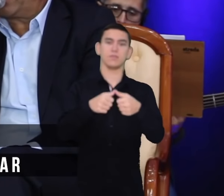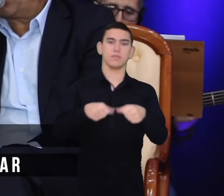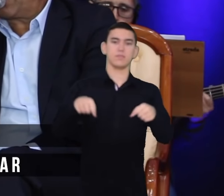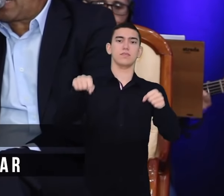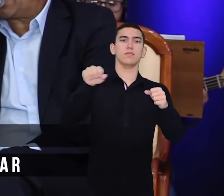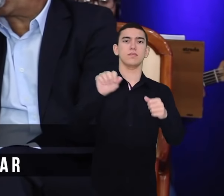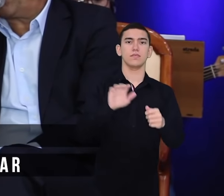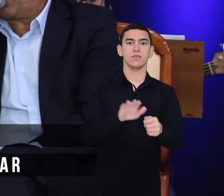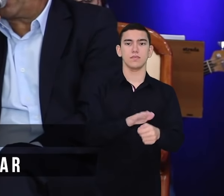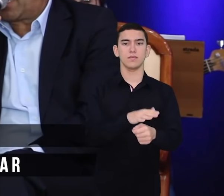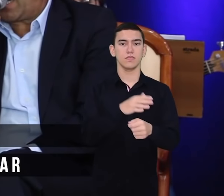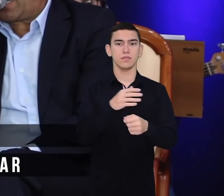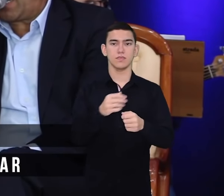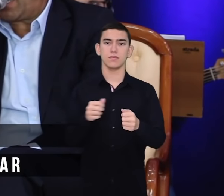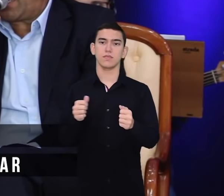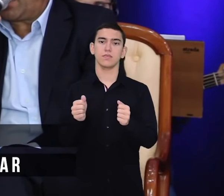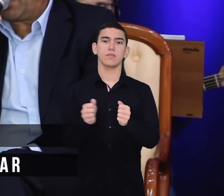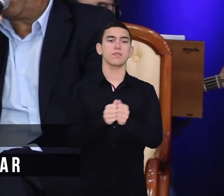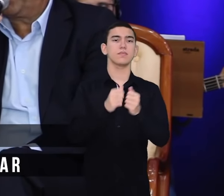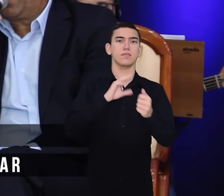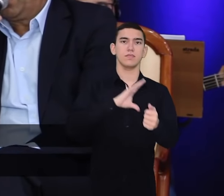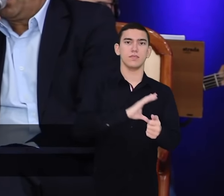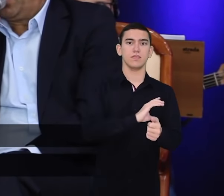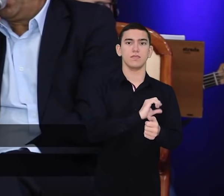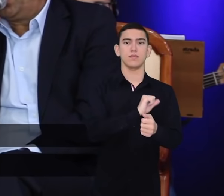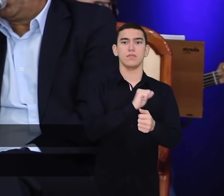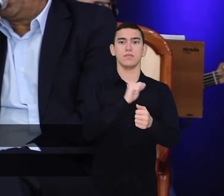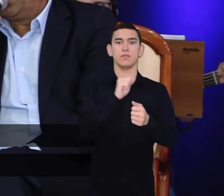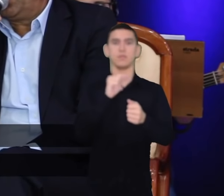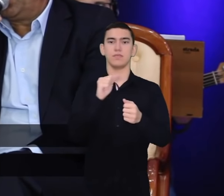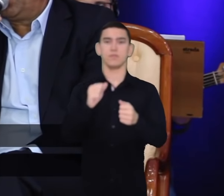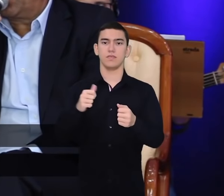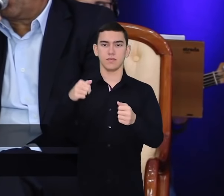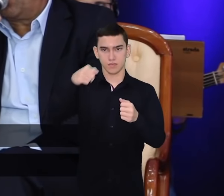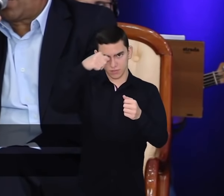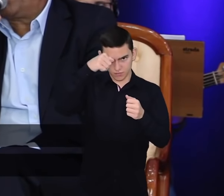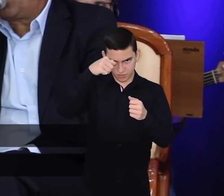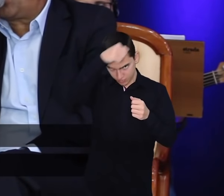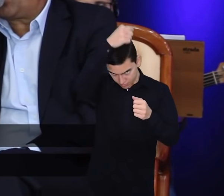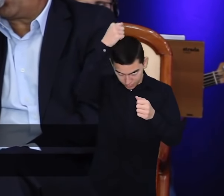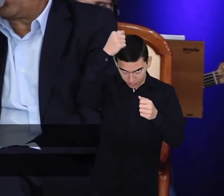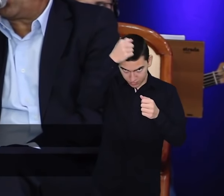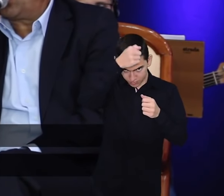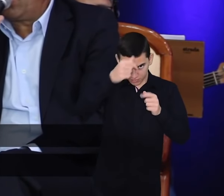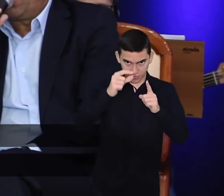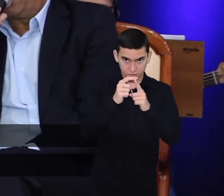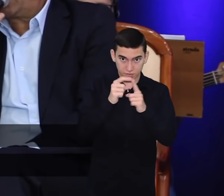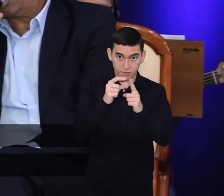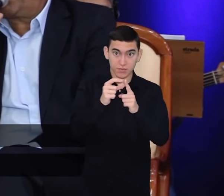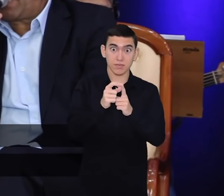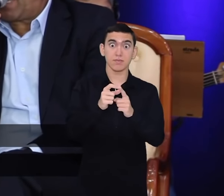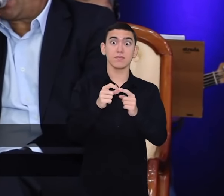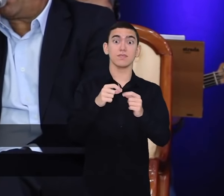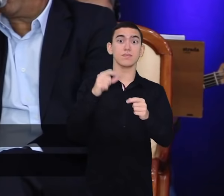encostado em teu braço vou andar, e com amor na